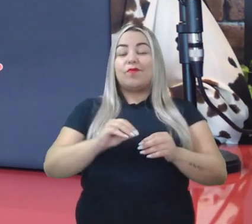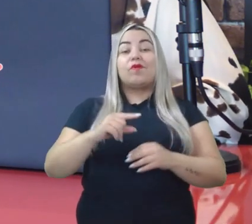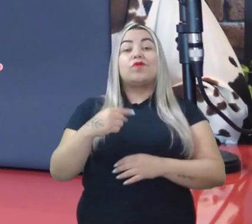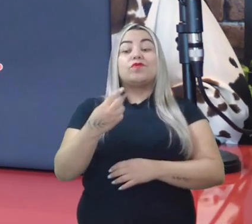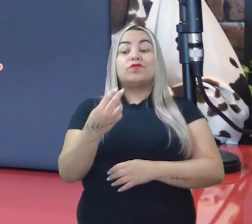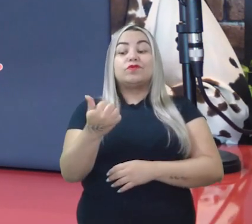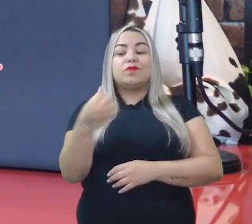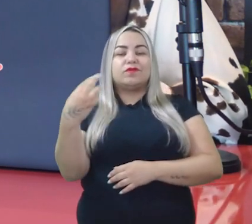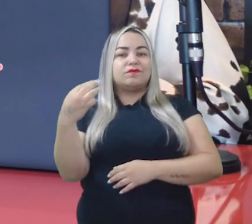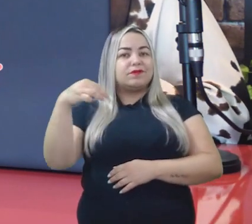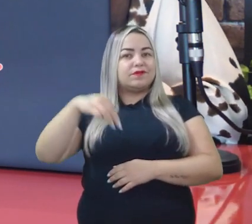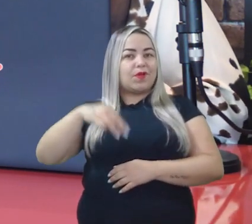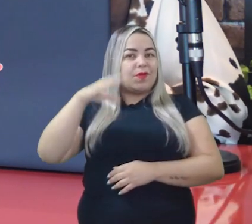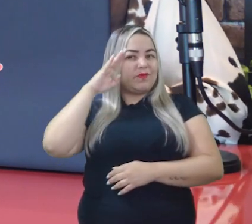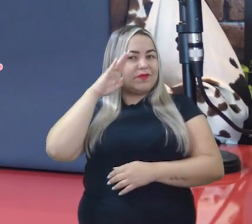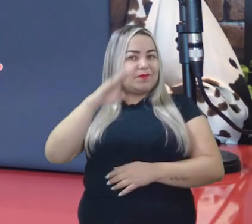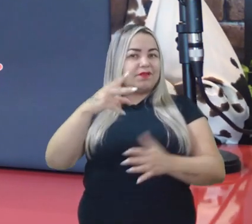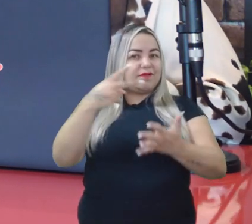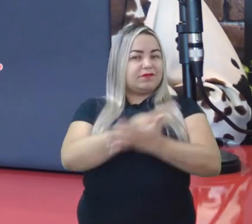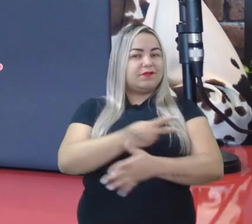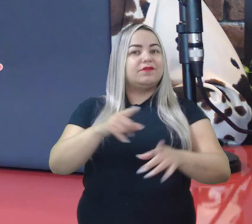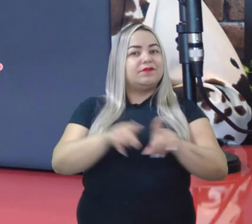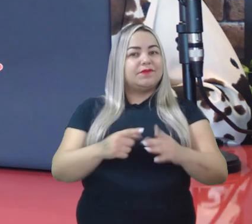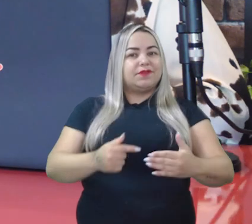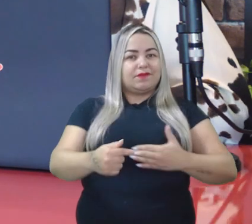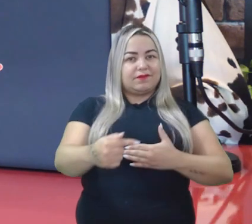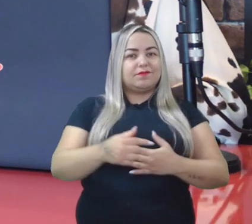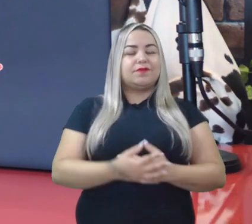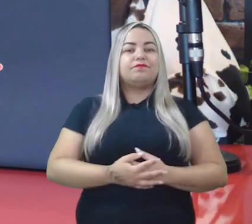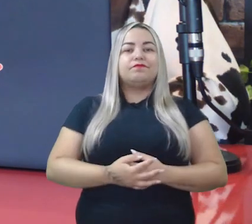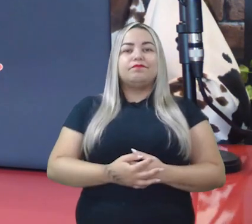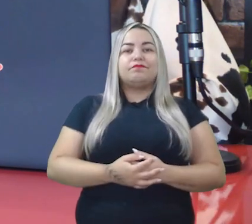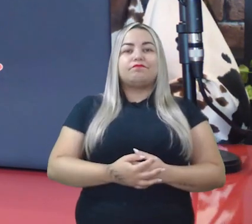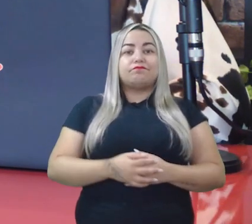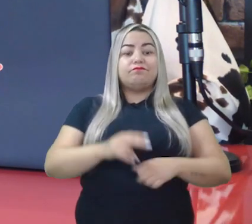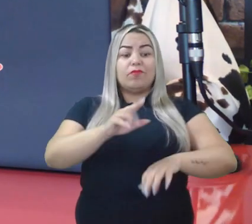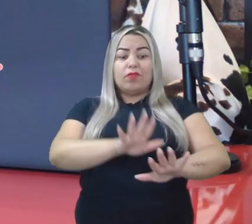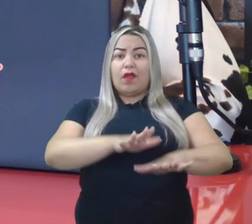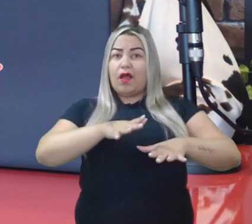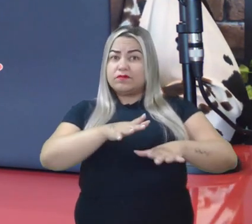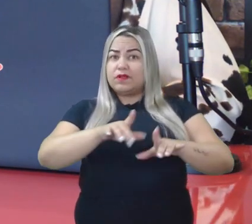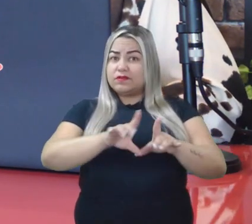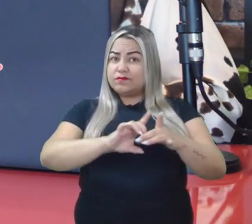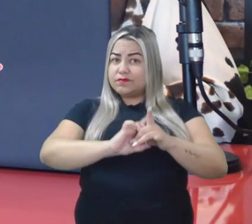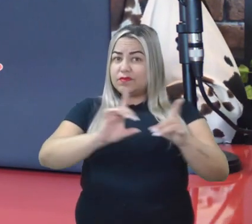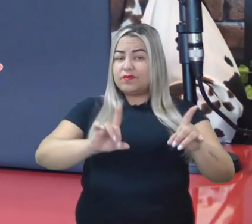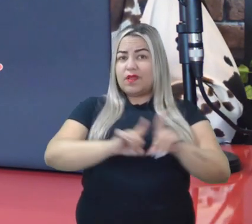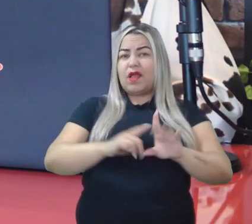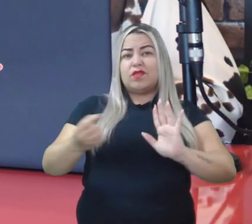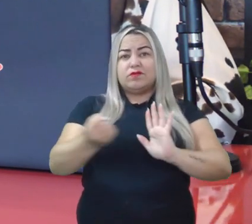gente resume para você nos próximos 13 minutos os principais acontecimentos da semana. Ato em defesa